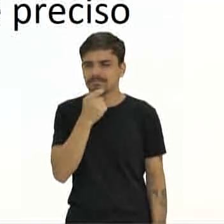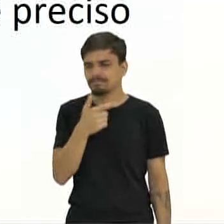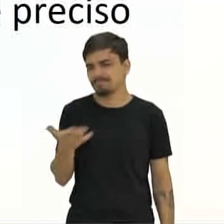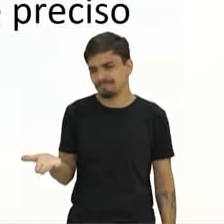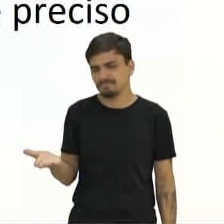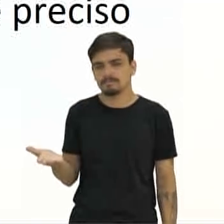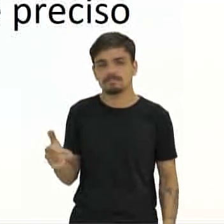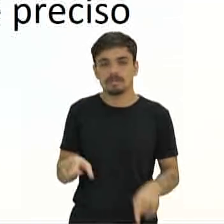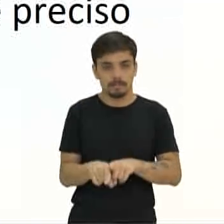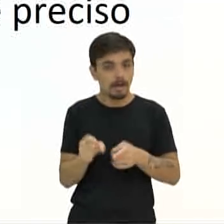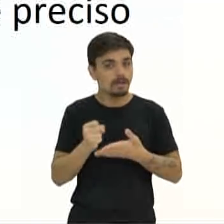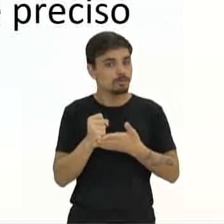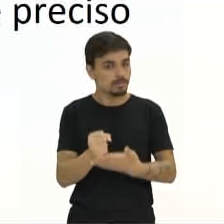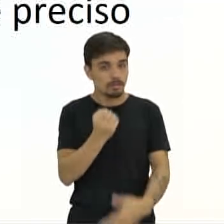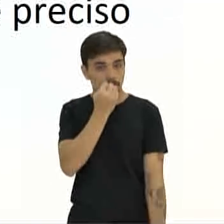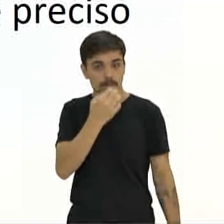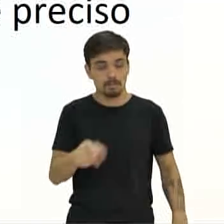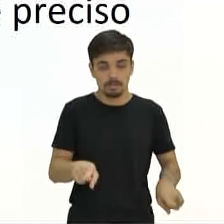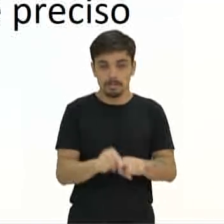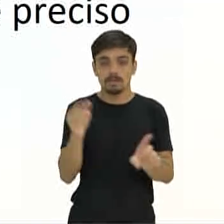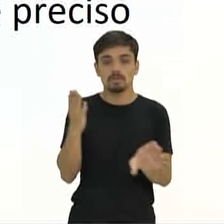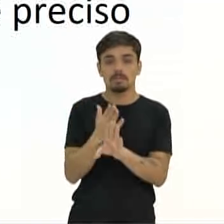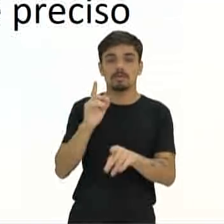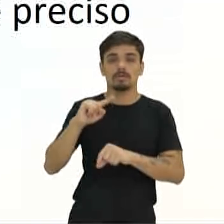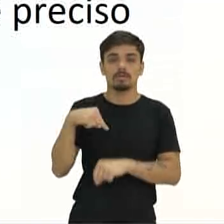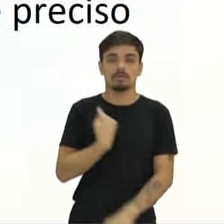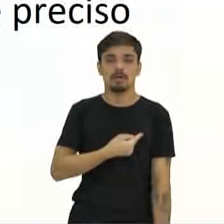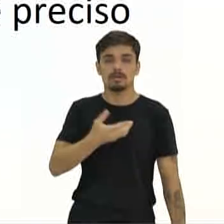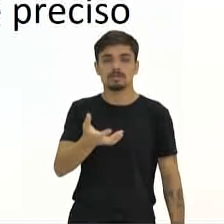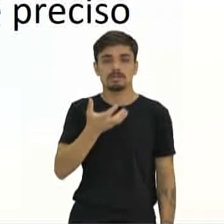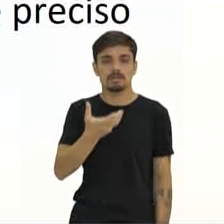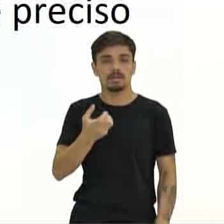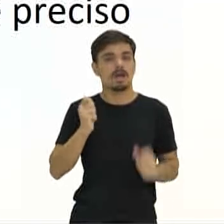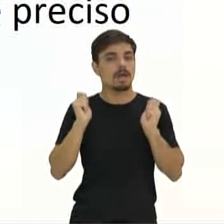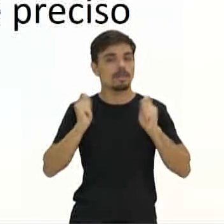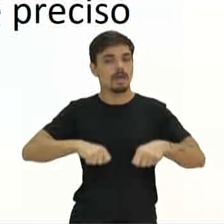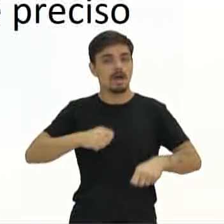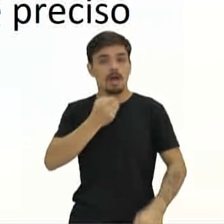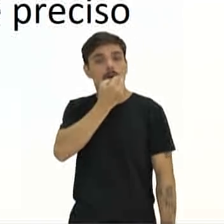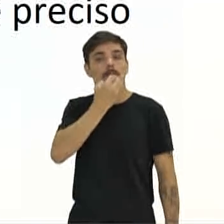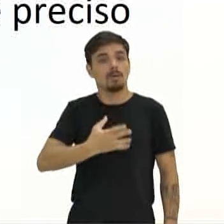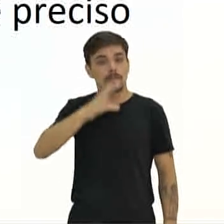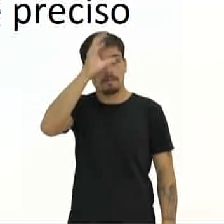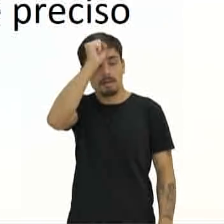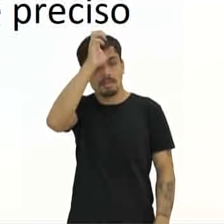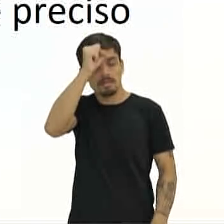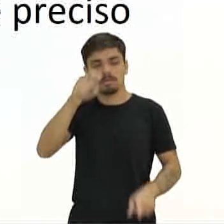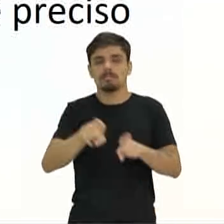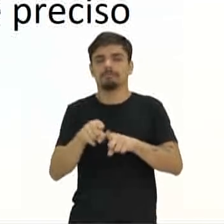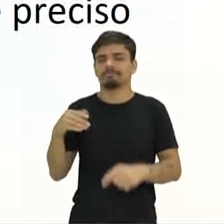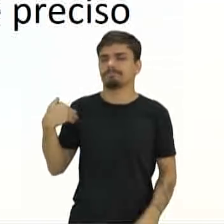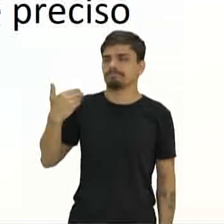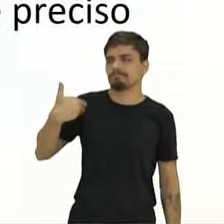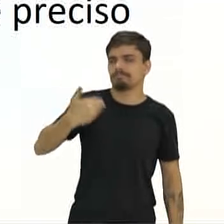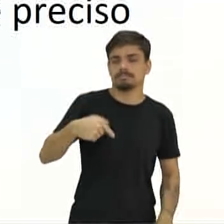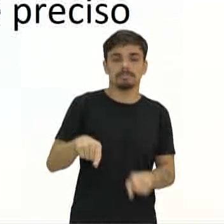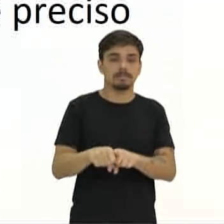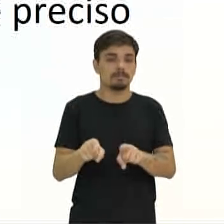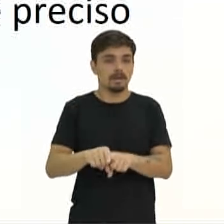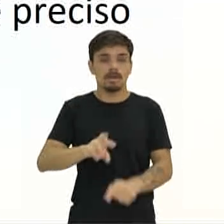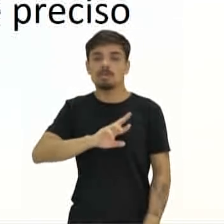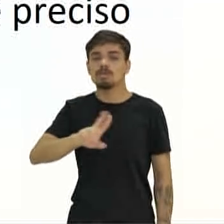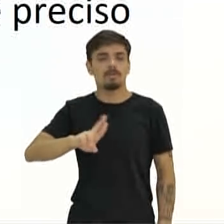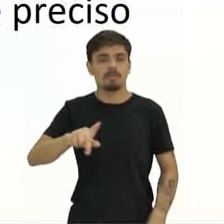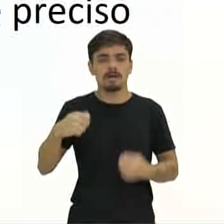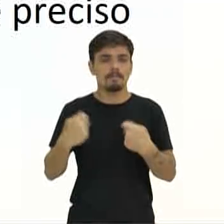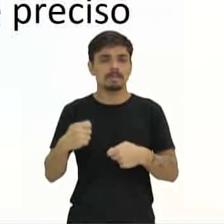Isso ajuda. Descobrir o que queremos e podemos é um bom aprendizado, mas leva algum tempo. Não é preciso